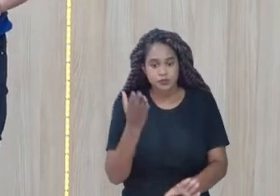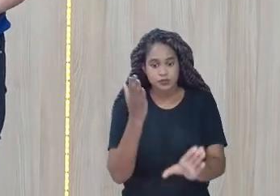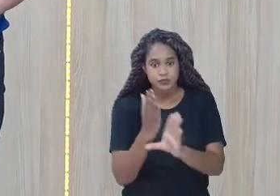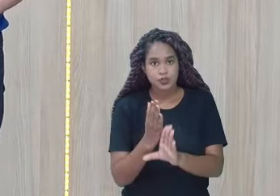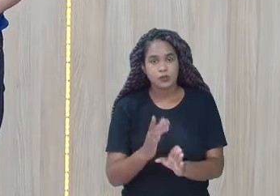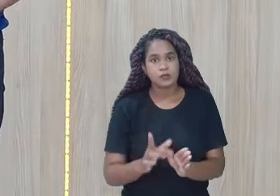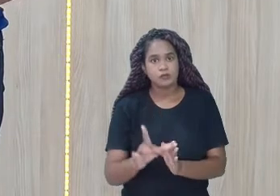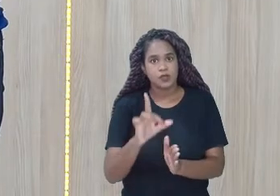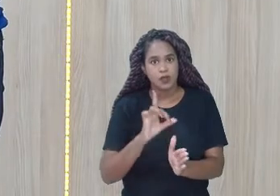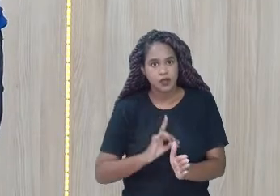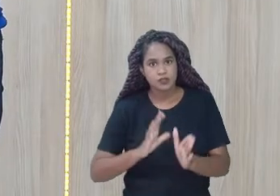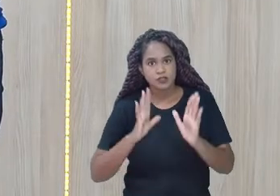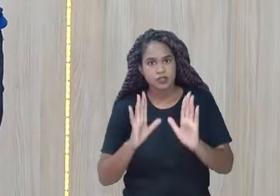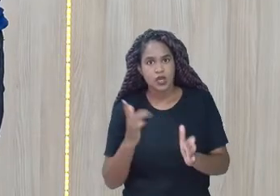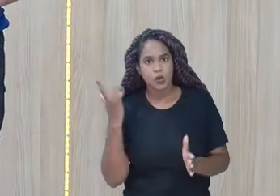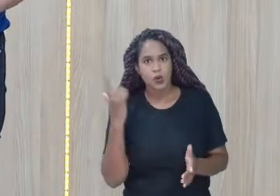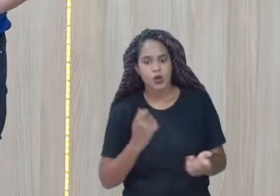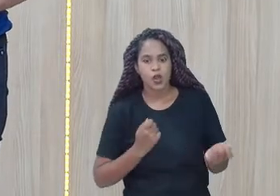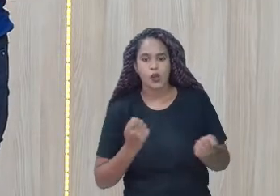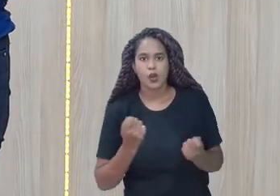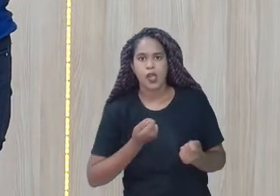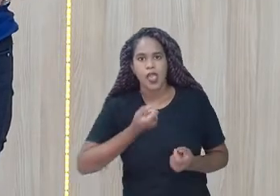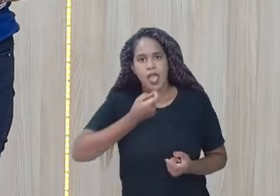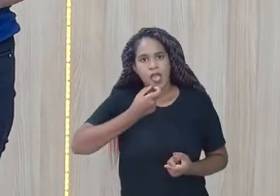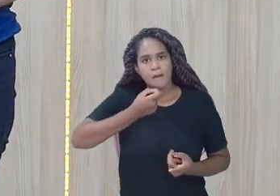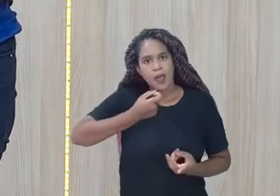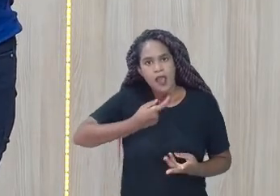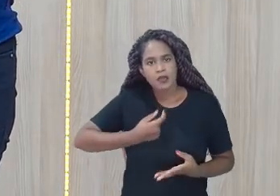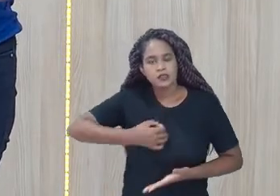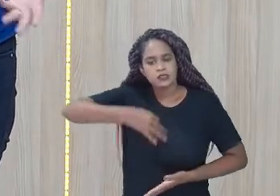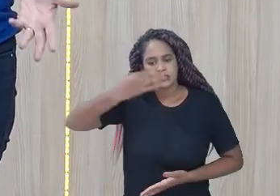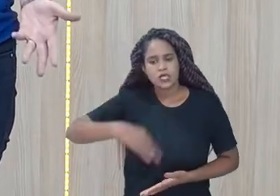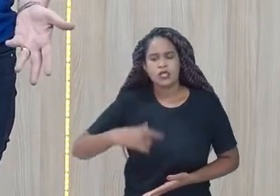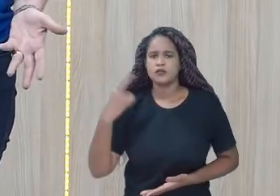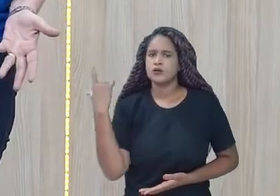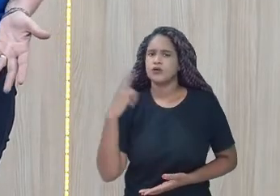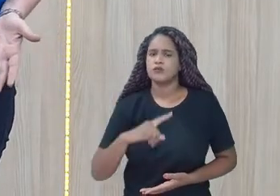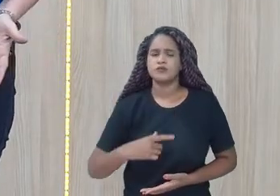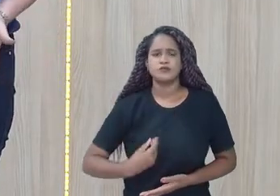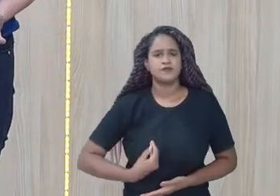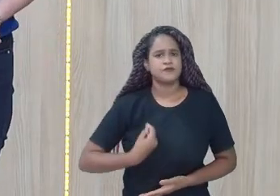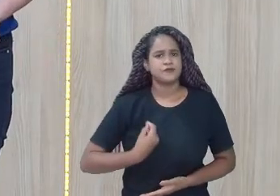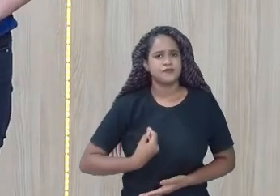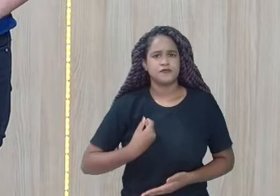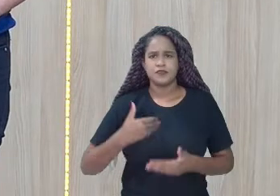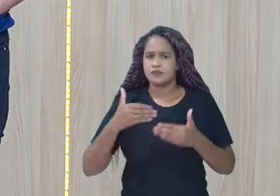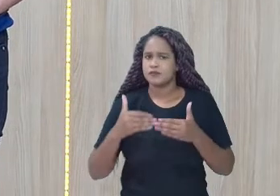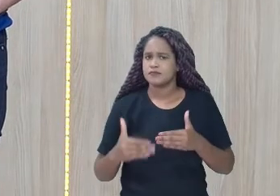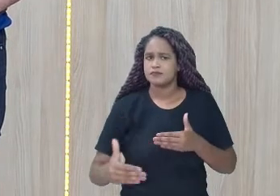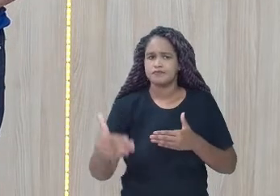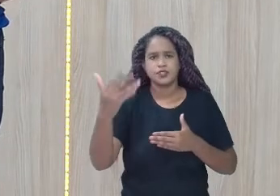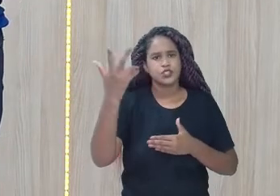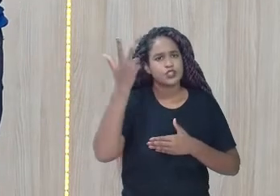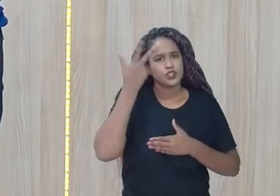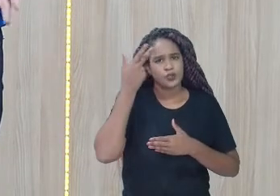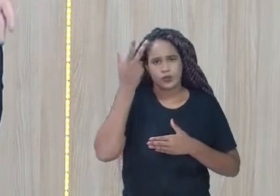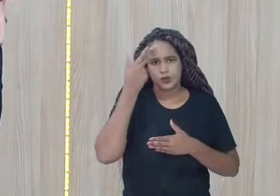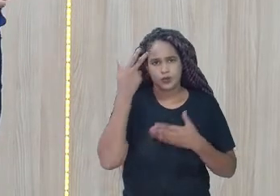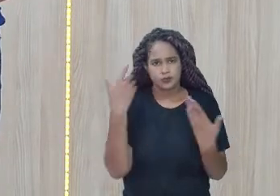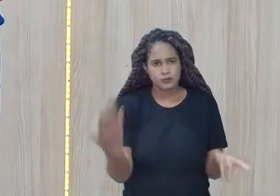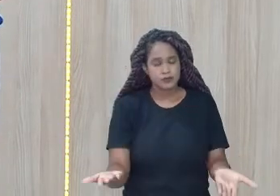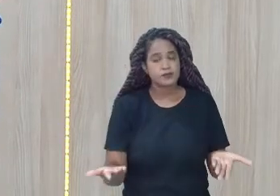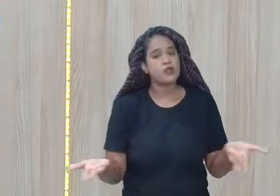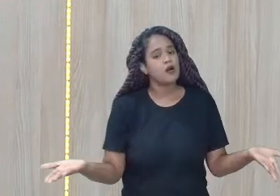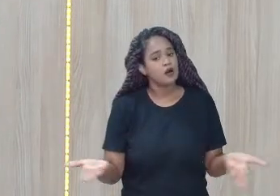controle realmente de tomar os remédios, os medicamentos, elas conseguem ter uma vida normal. Então,